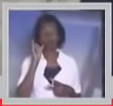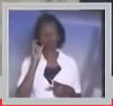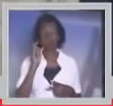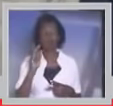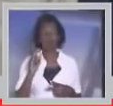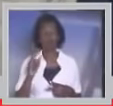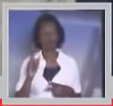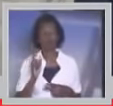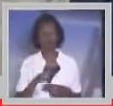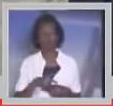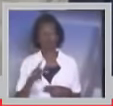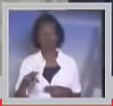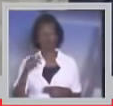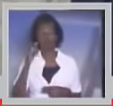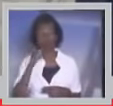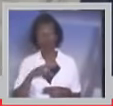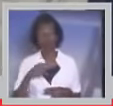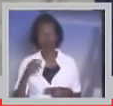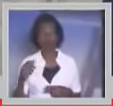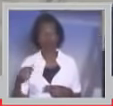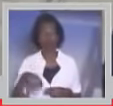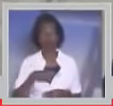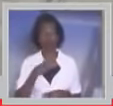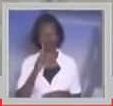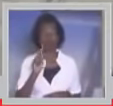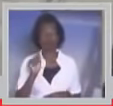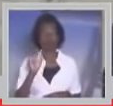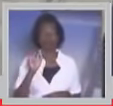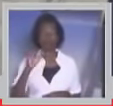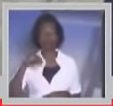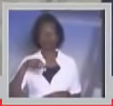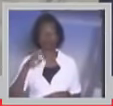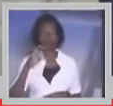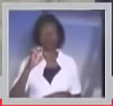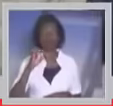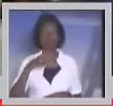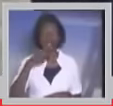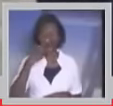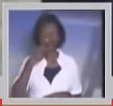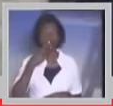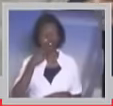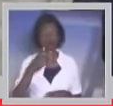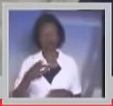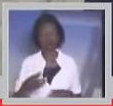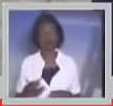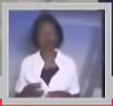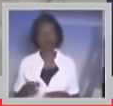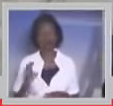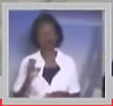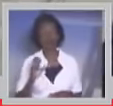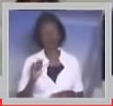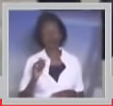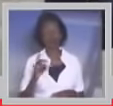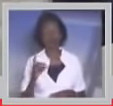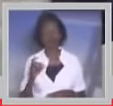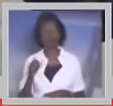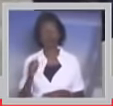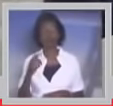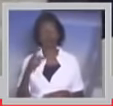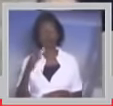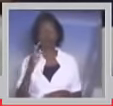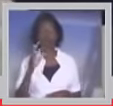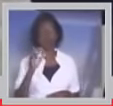recebi professoras no nosso gabinete que na Assembleia Legislativa denunciando professoras readaptadas que estão sendo